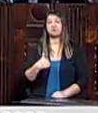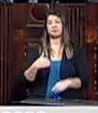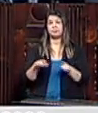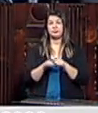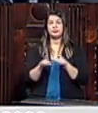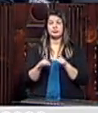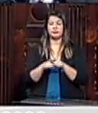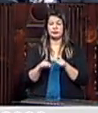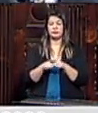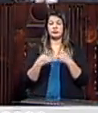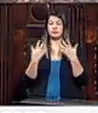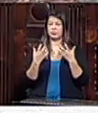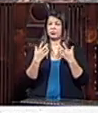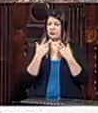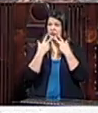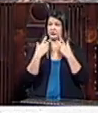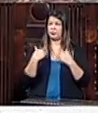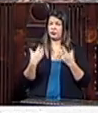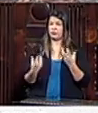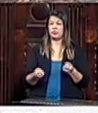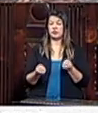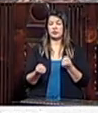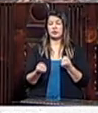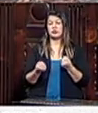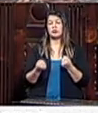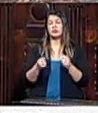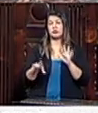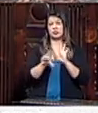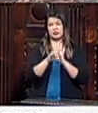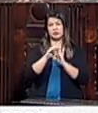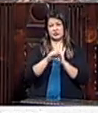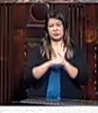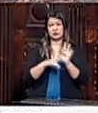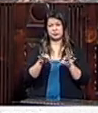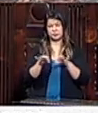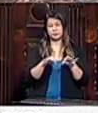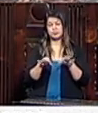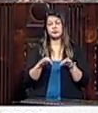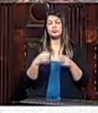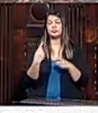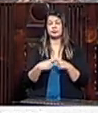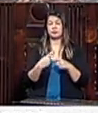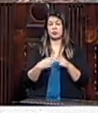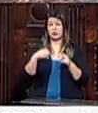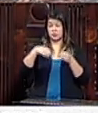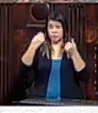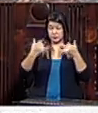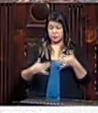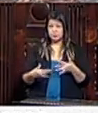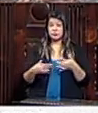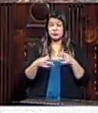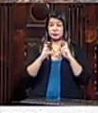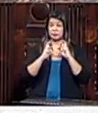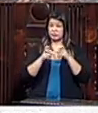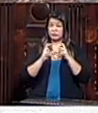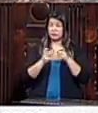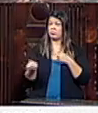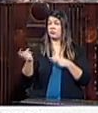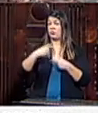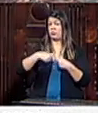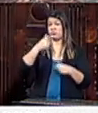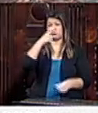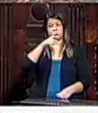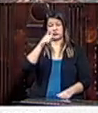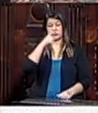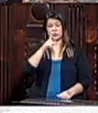queria declarar meu voto favorável a essa legislação que fala da implantação e da recuperação da malha